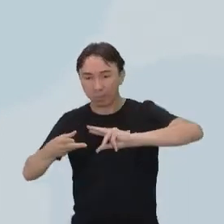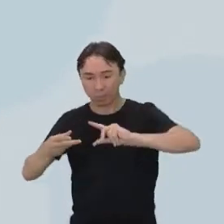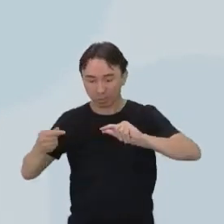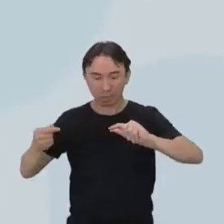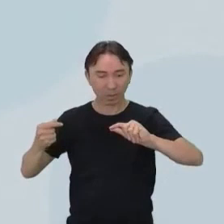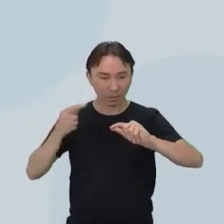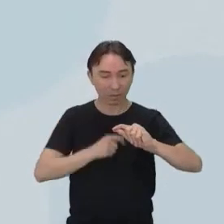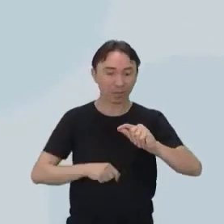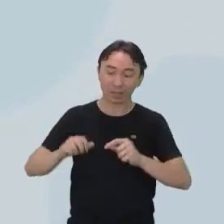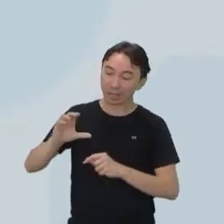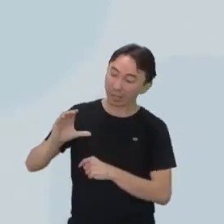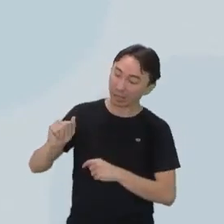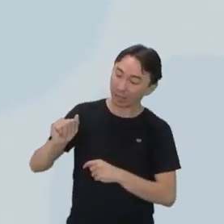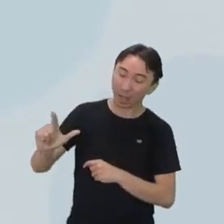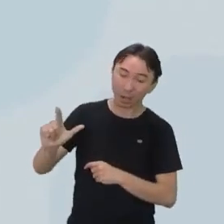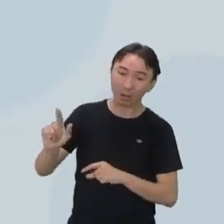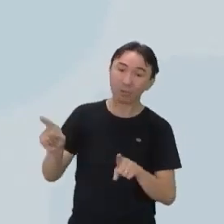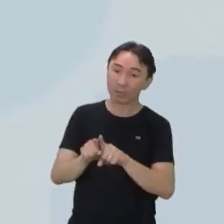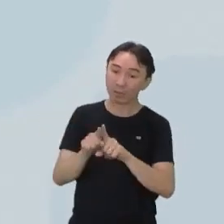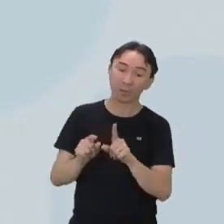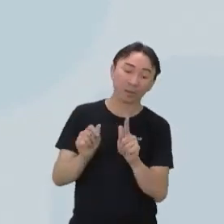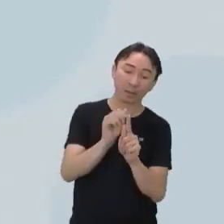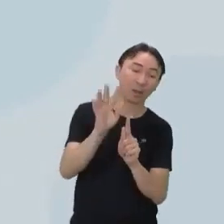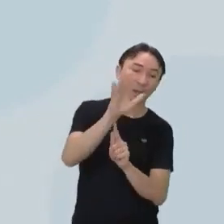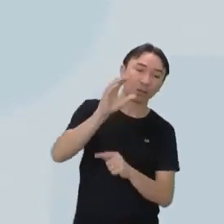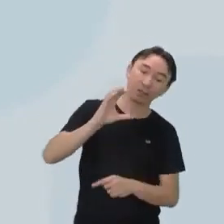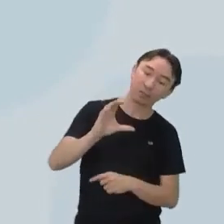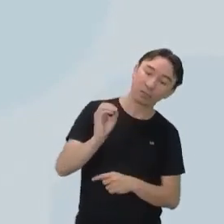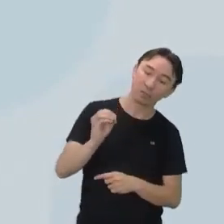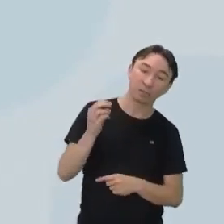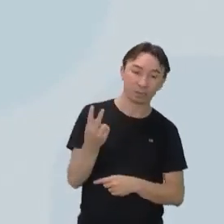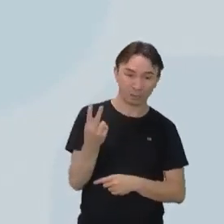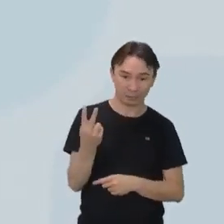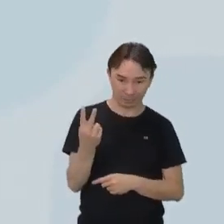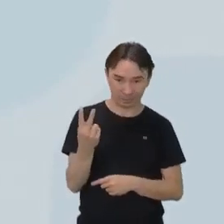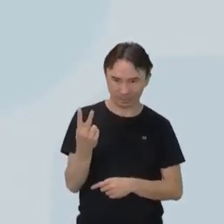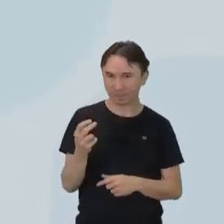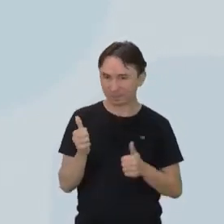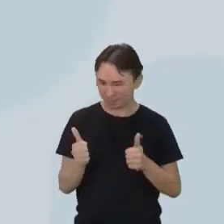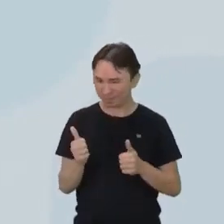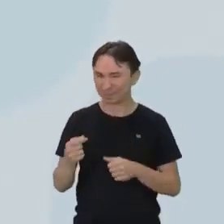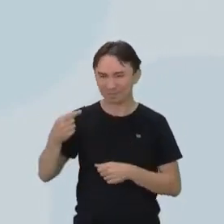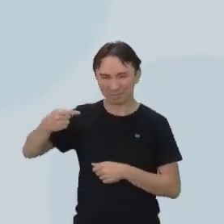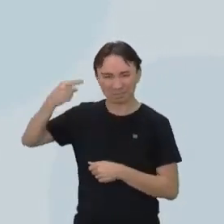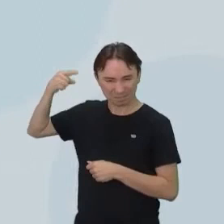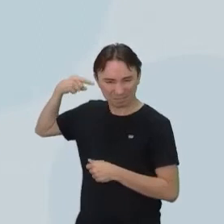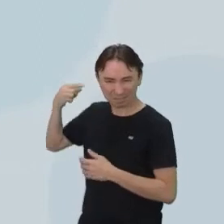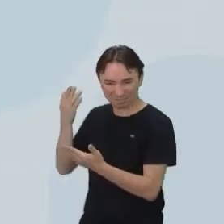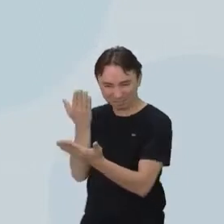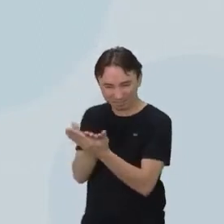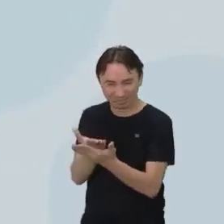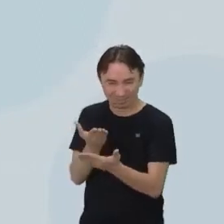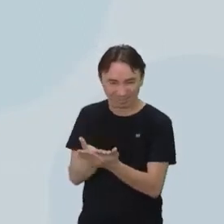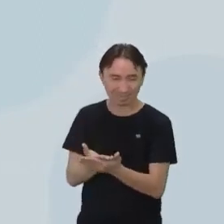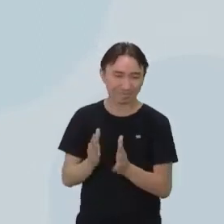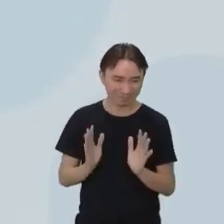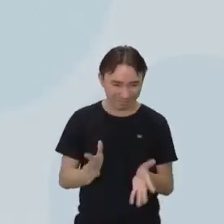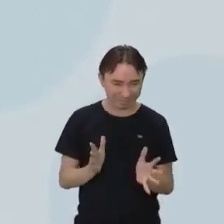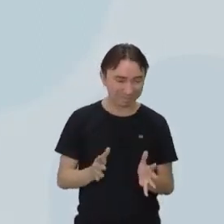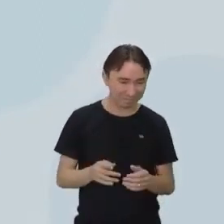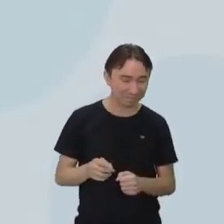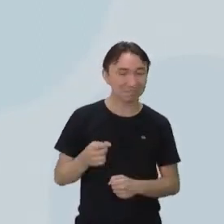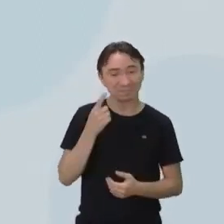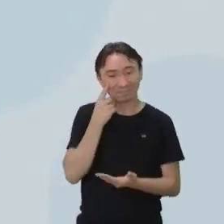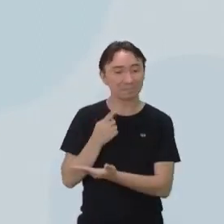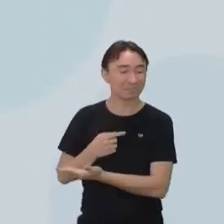esses são os dois materiais que são produzidos. A gente já abordou nas aulas anteriores. O calcário ele é transformado em cal e